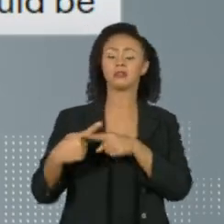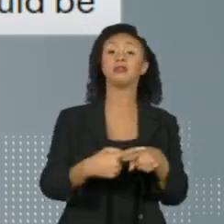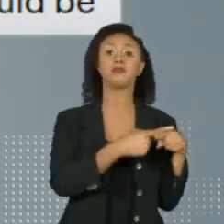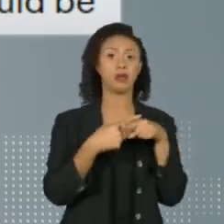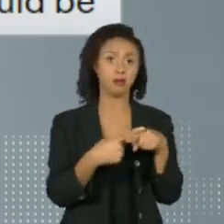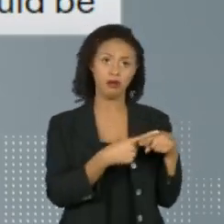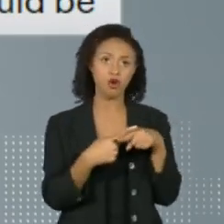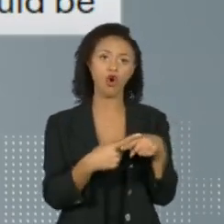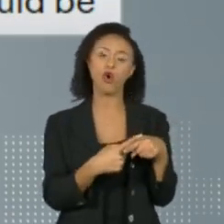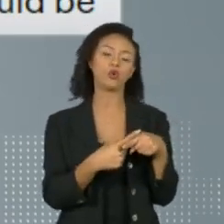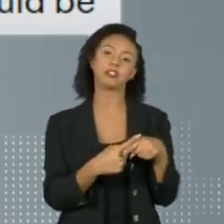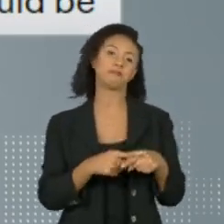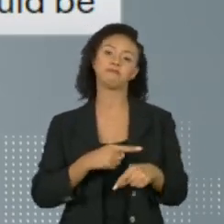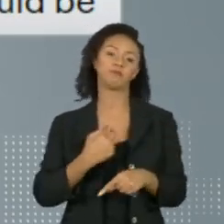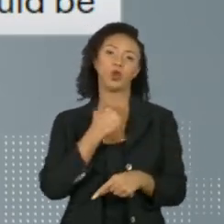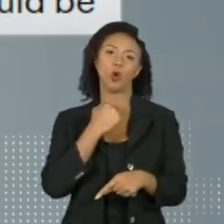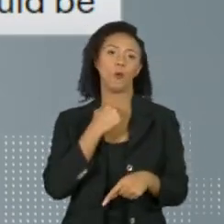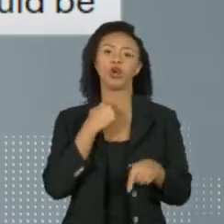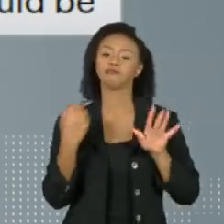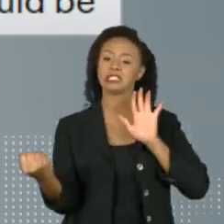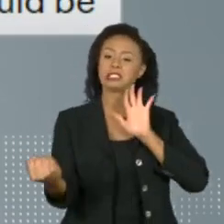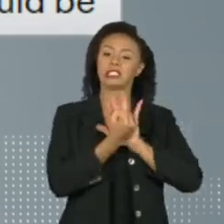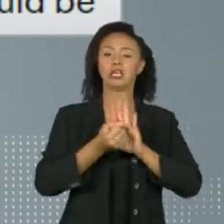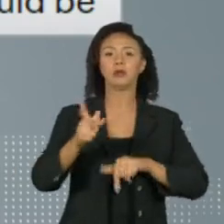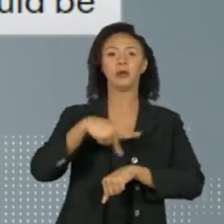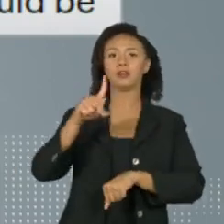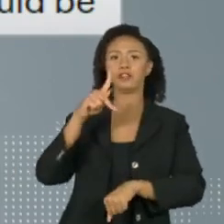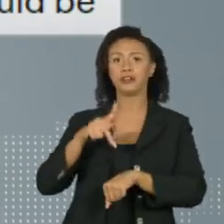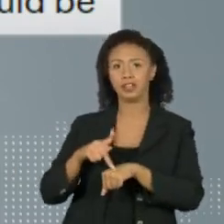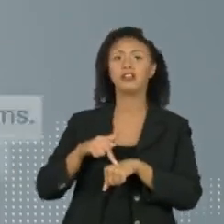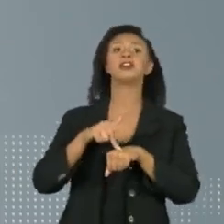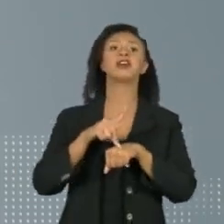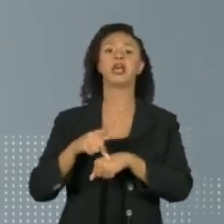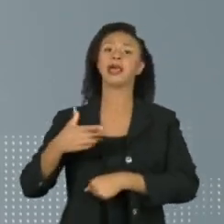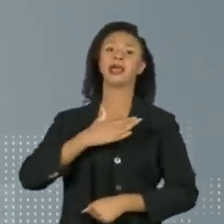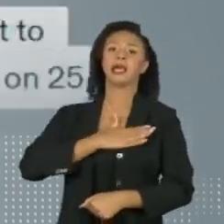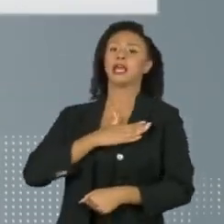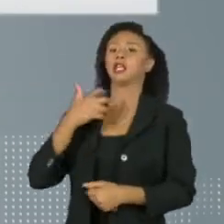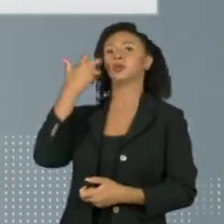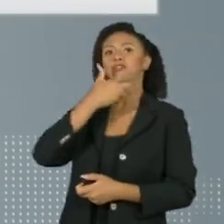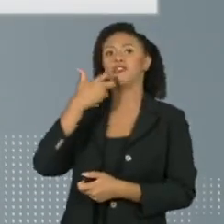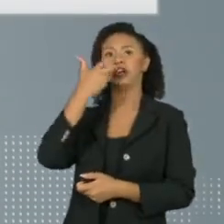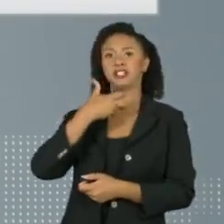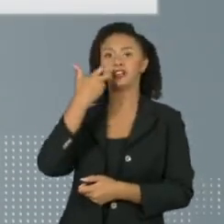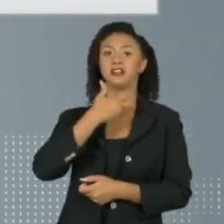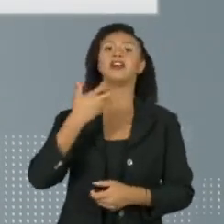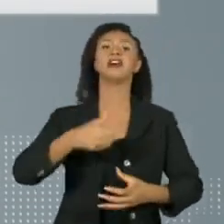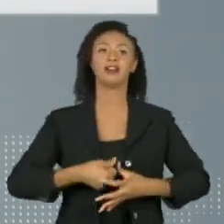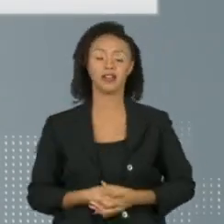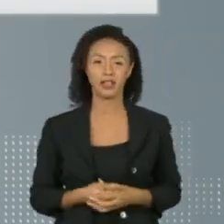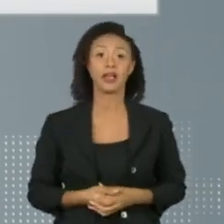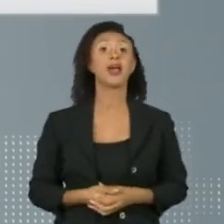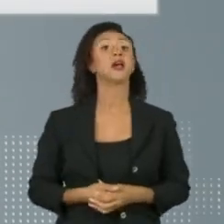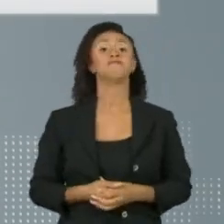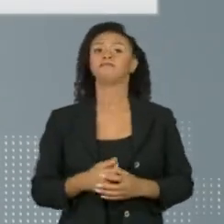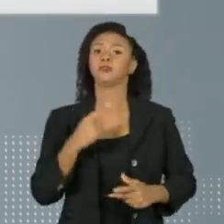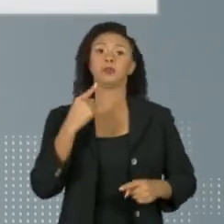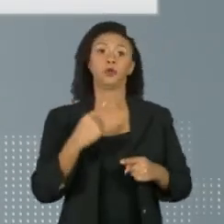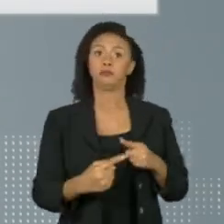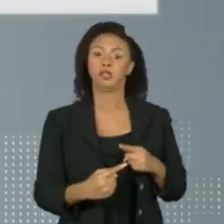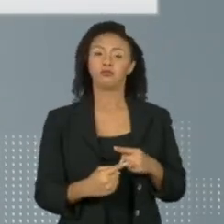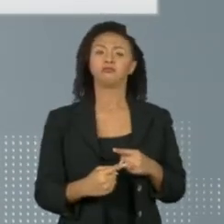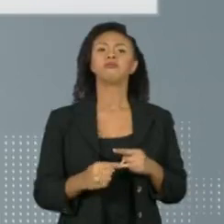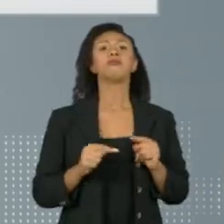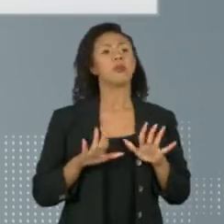neutros sem símbolos nacionais cores bandeiras ou menos o comitê Olímpico também recomenda que nenhum evento